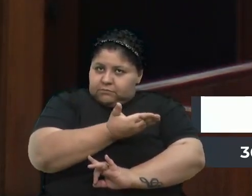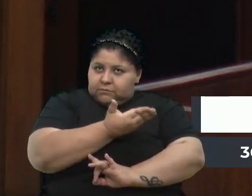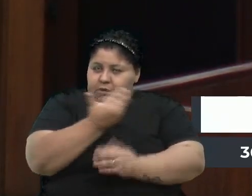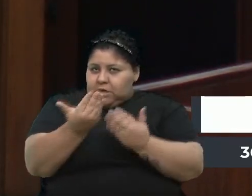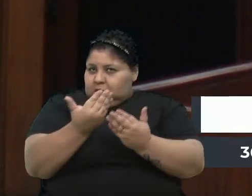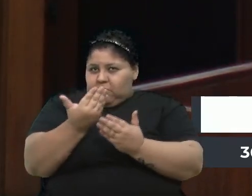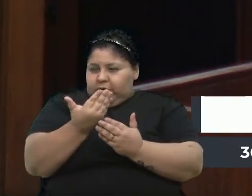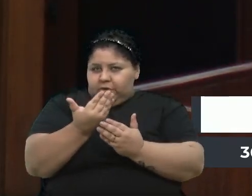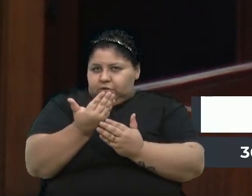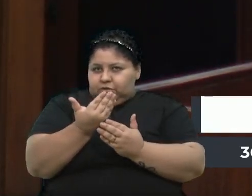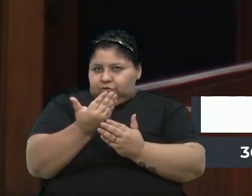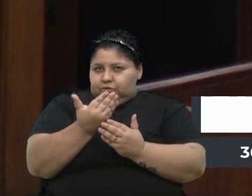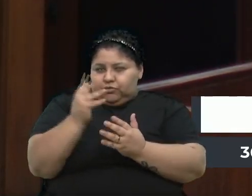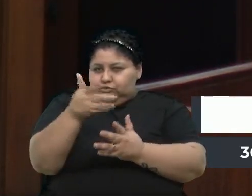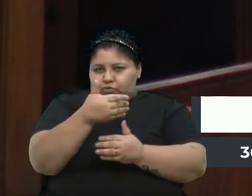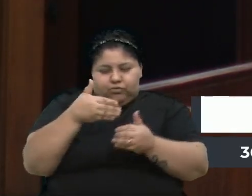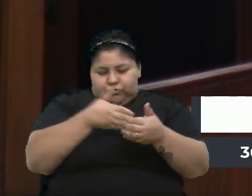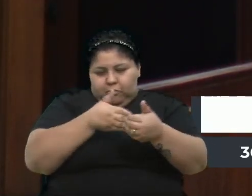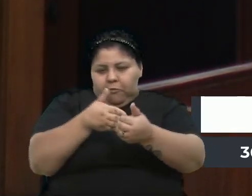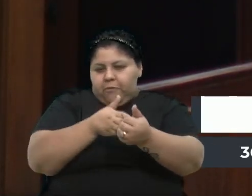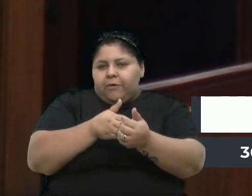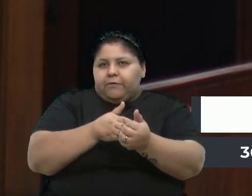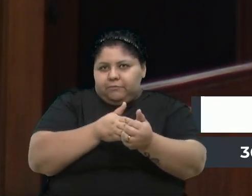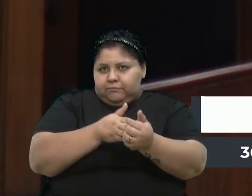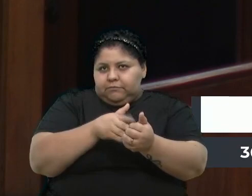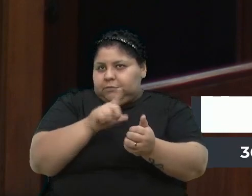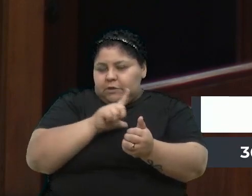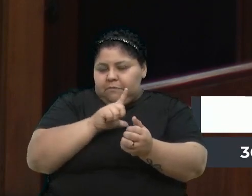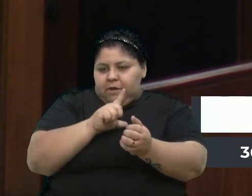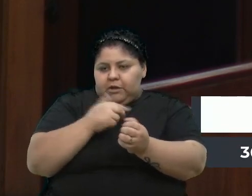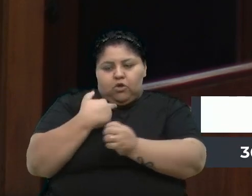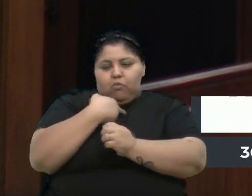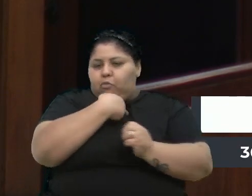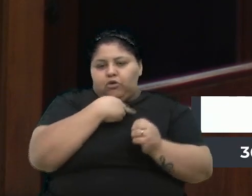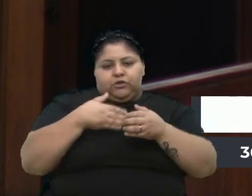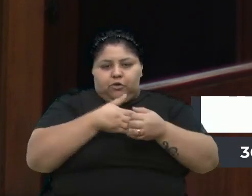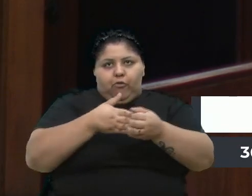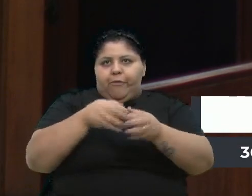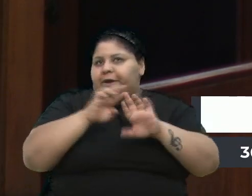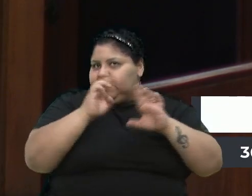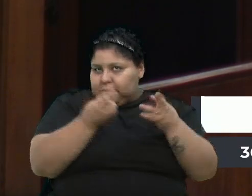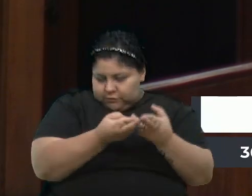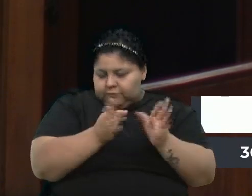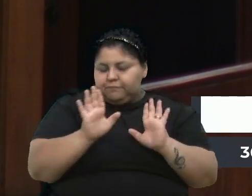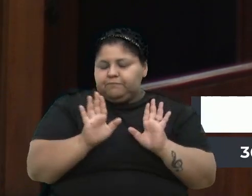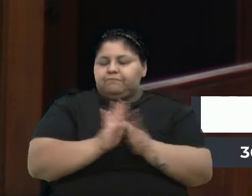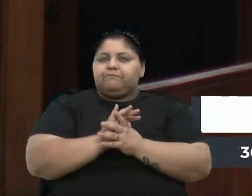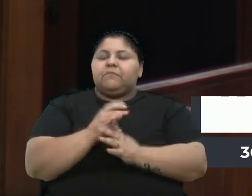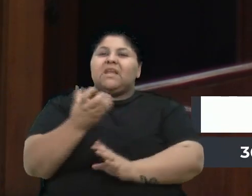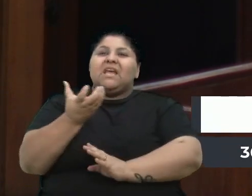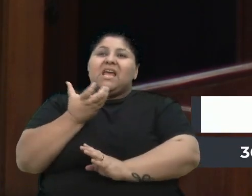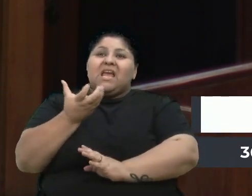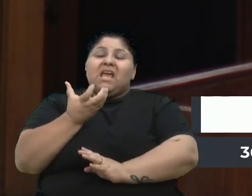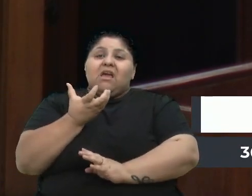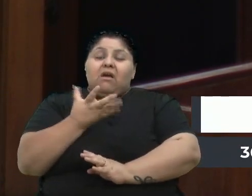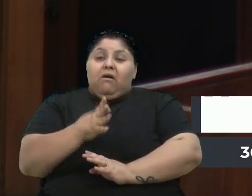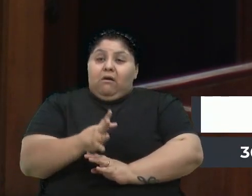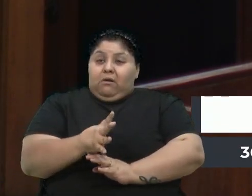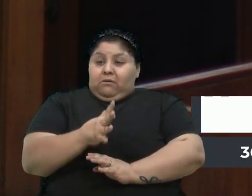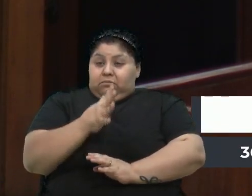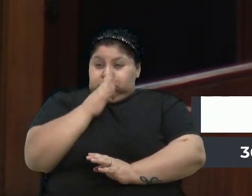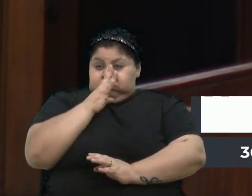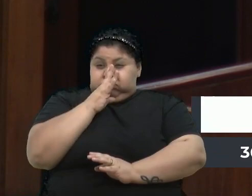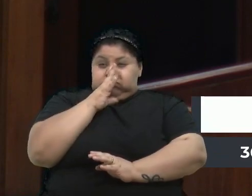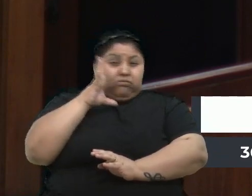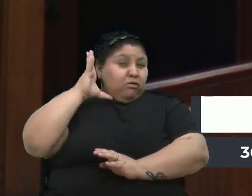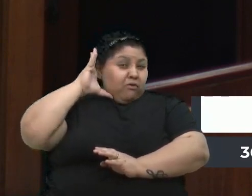não acompanhem e também as pessoas que estão em casa não possam acompanhar as reuniões de CPI, que eu fiquei estarrecido com o que eu ouvi